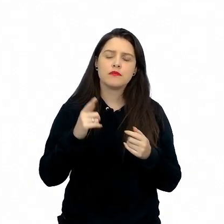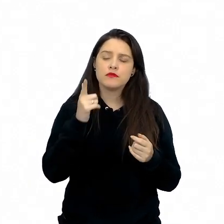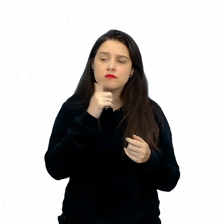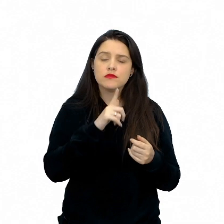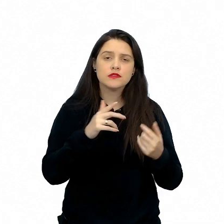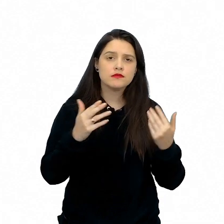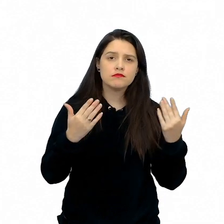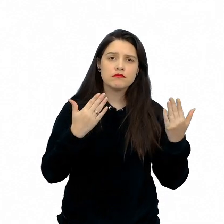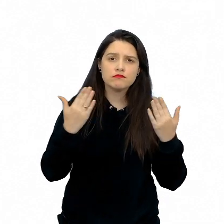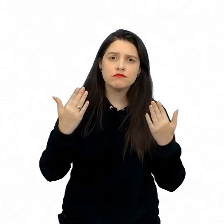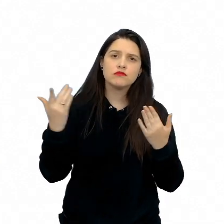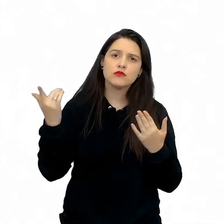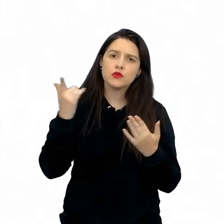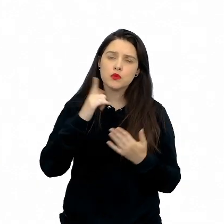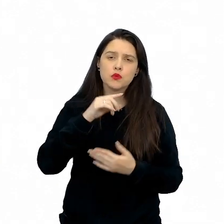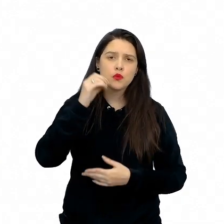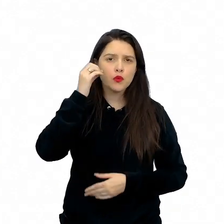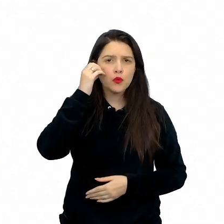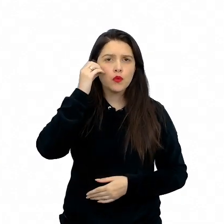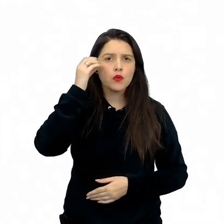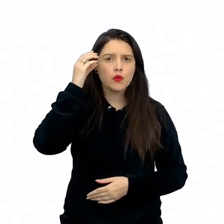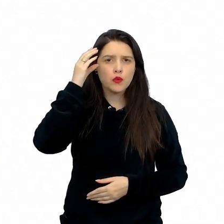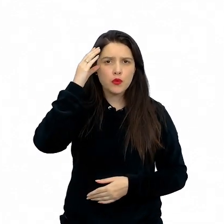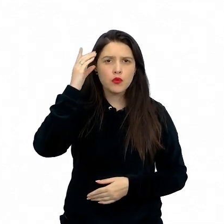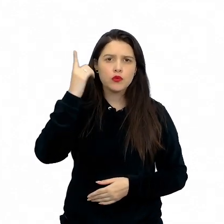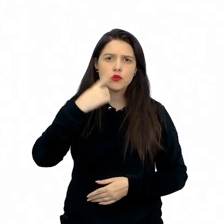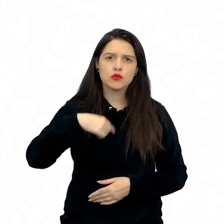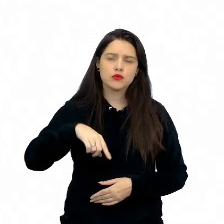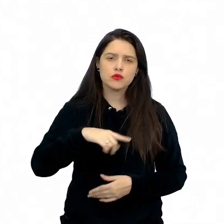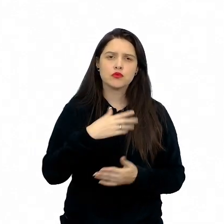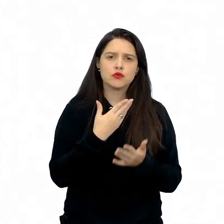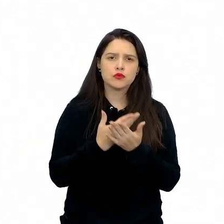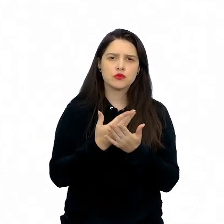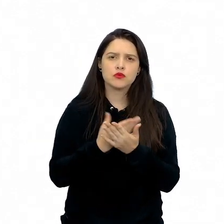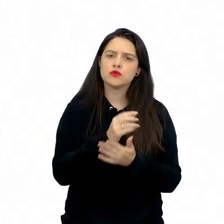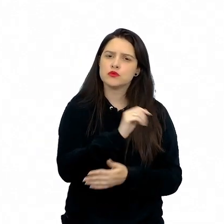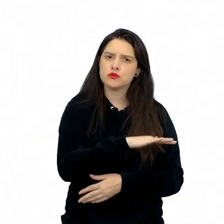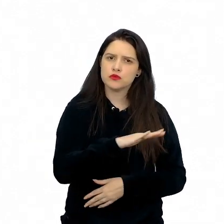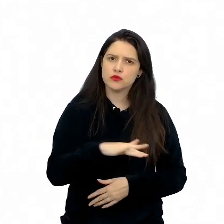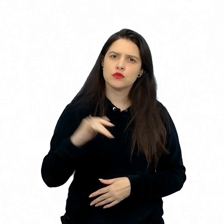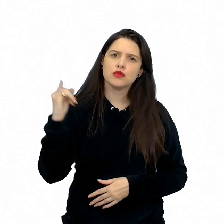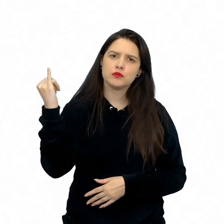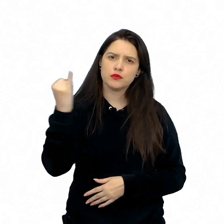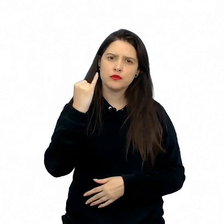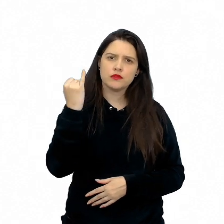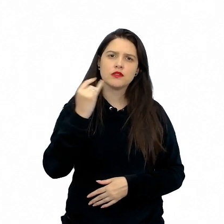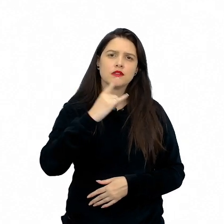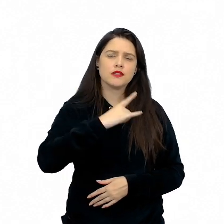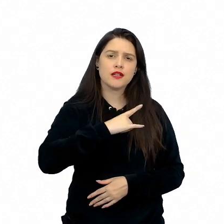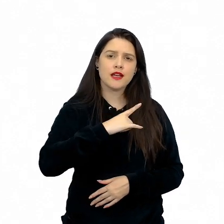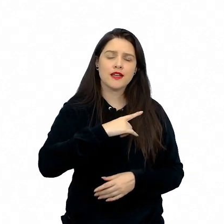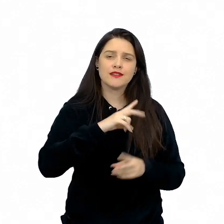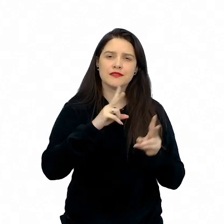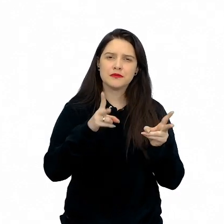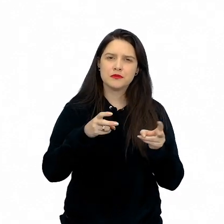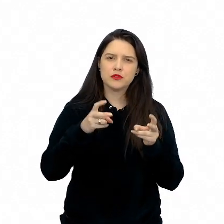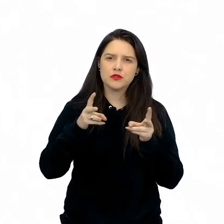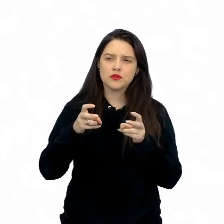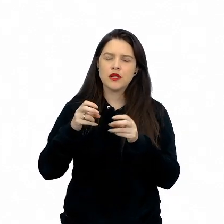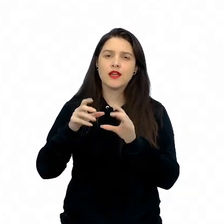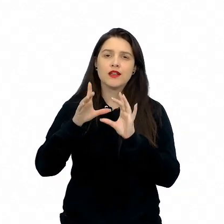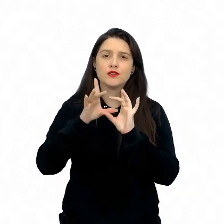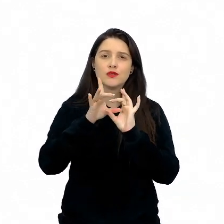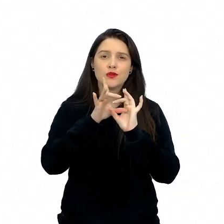aparecer, onde o conhecimento do conteúdo e do estudante é importante que a gente tenha esse olhar, esse